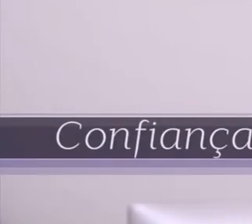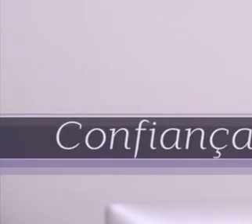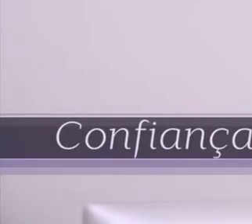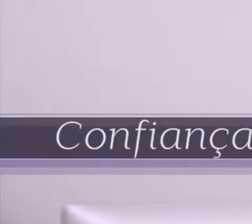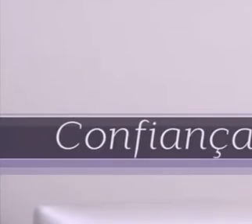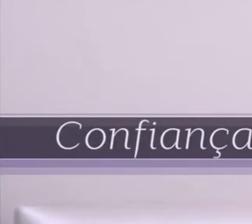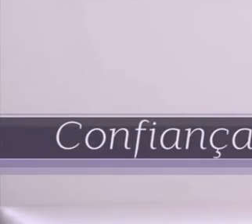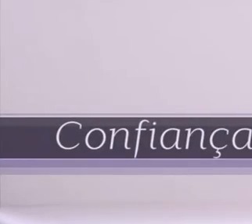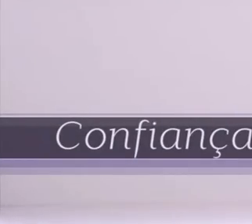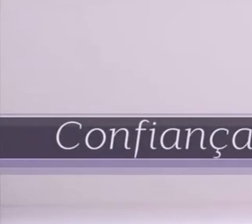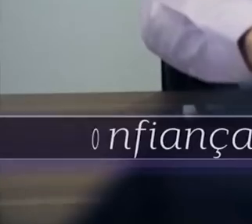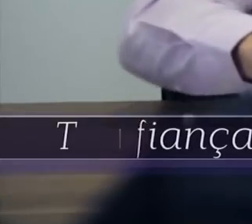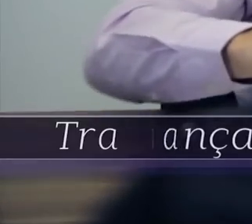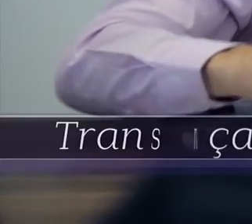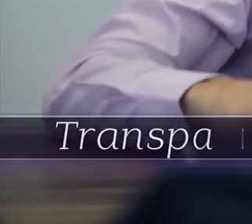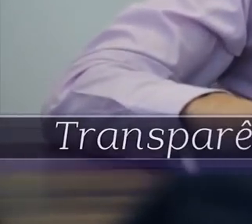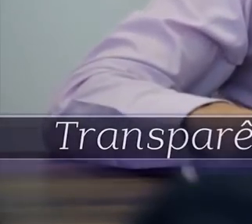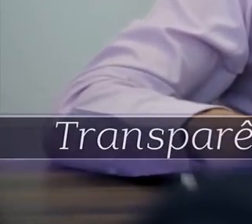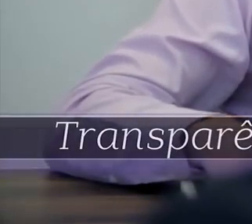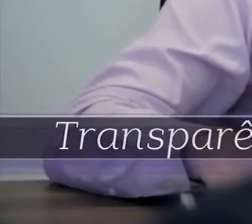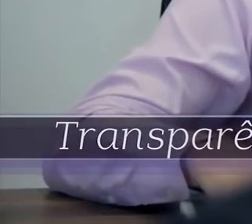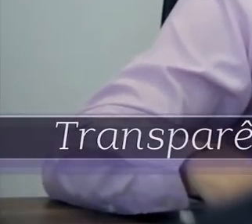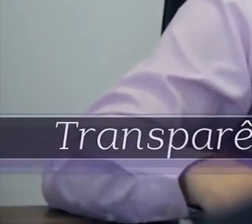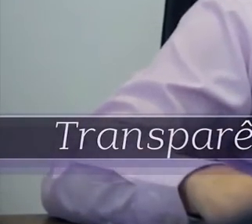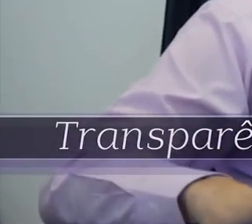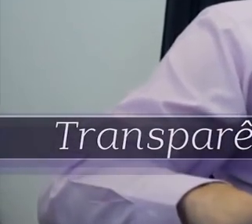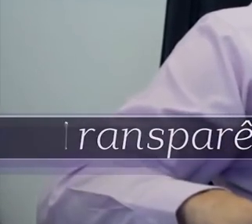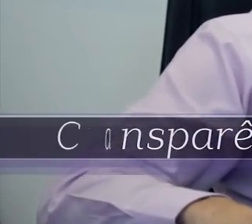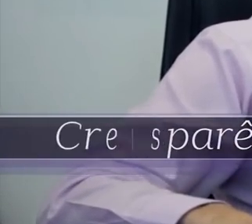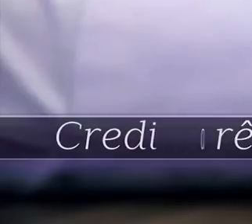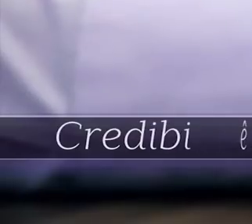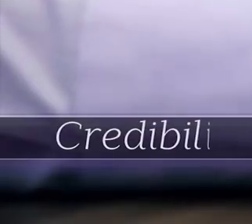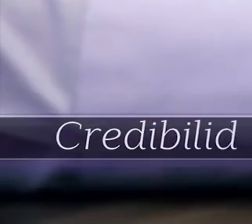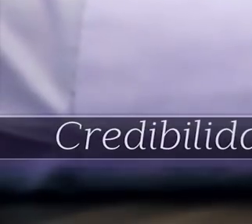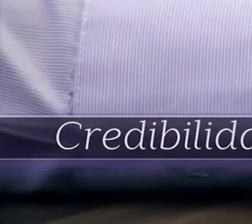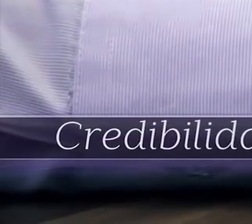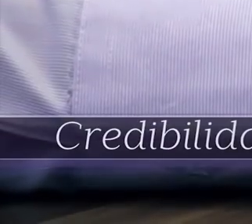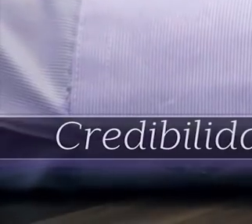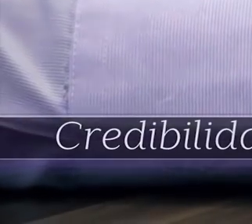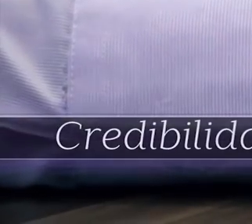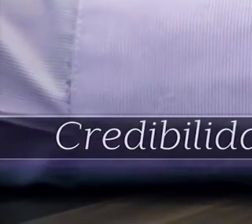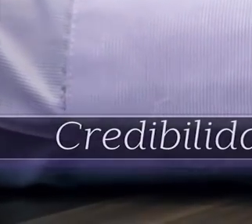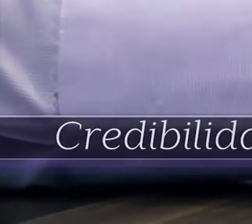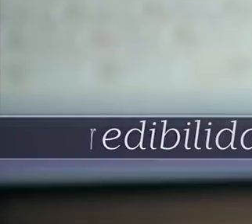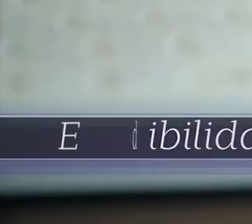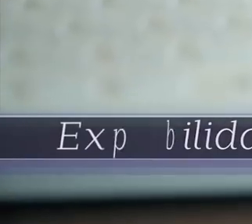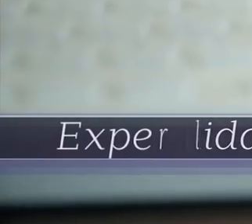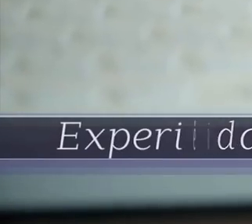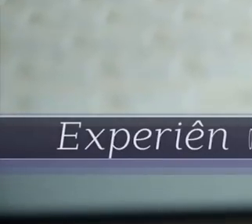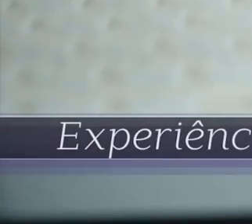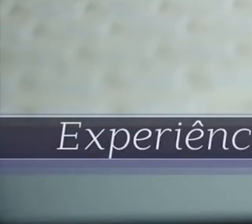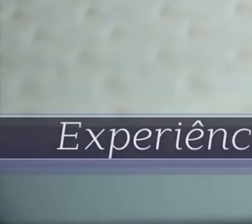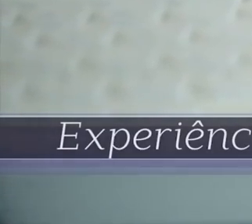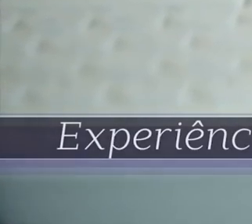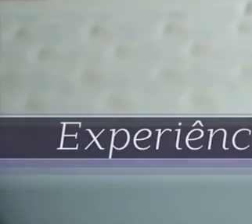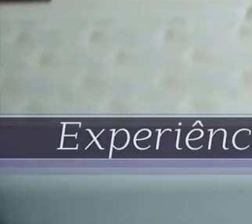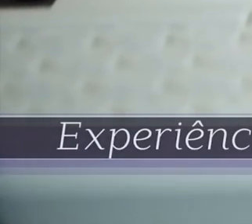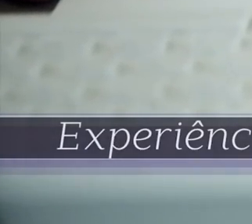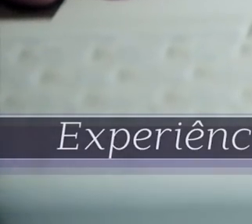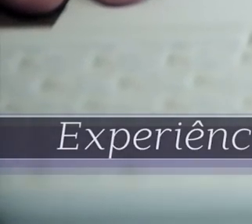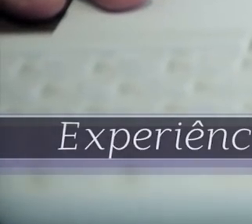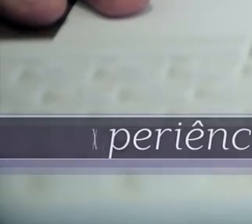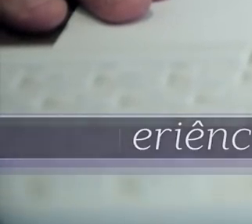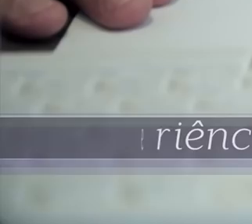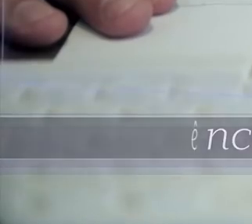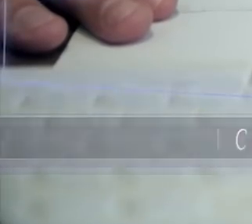Além da excelência em atendimento, a Solus prioriza a transparência nas relações com o cliente, bem como no comprometimento com os